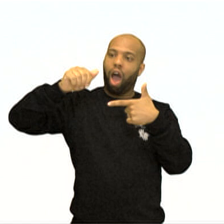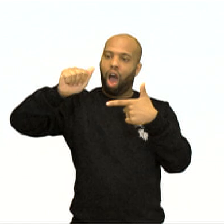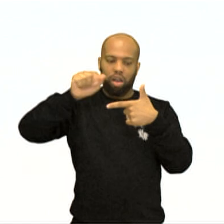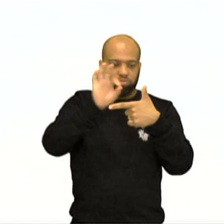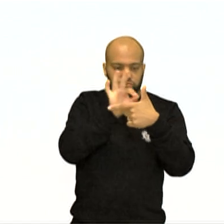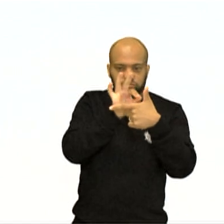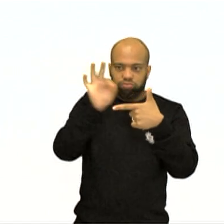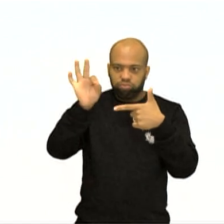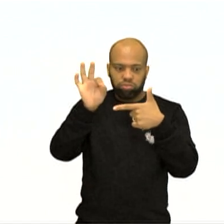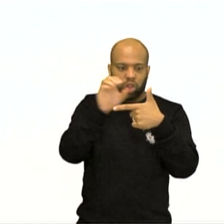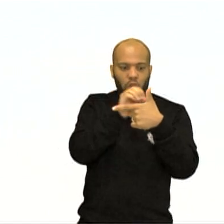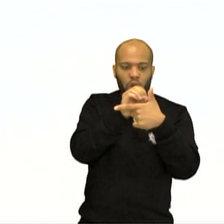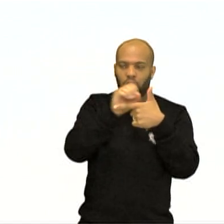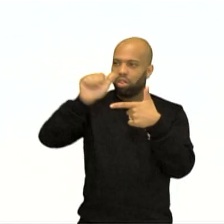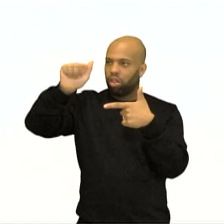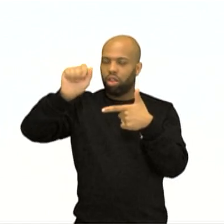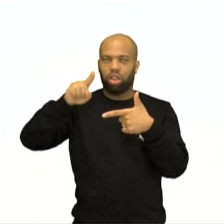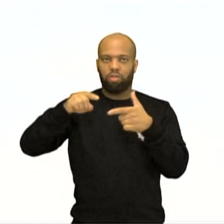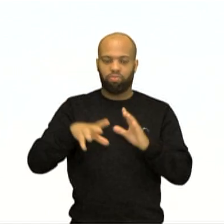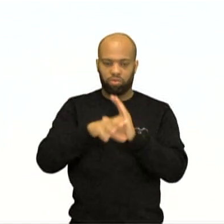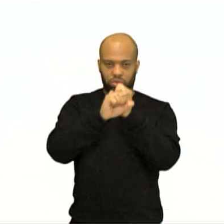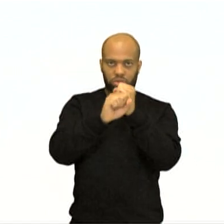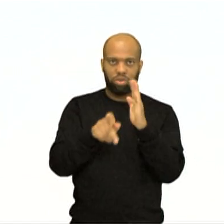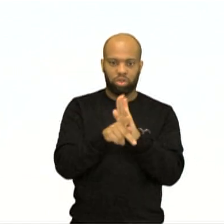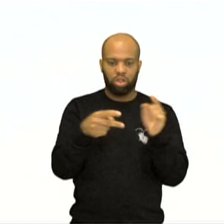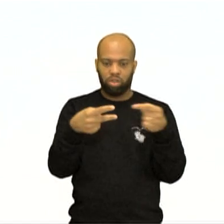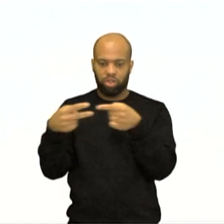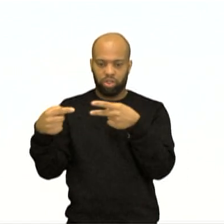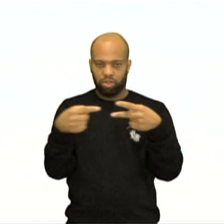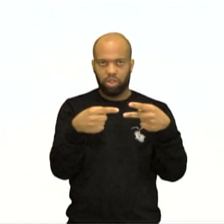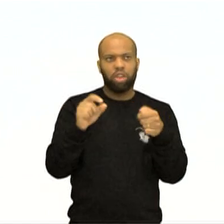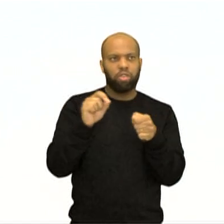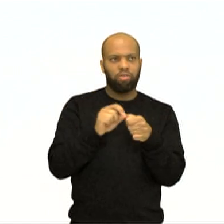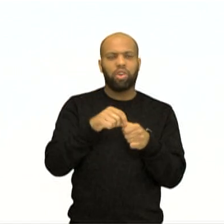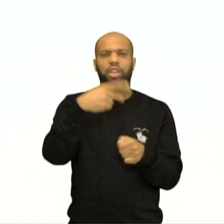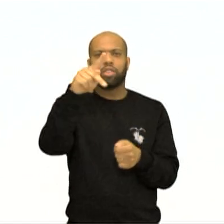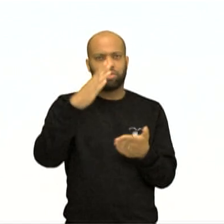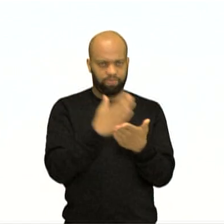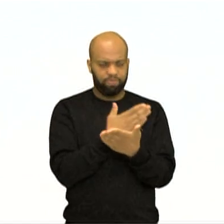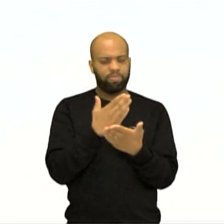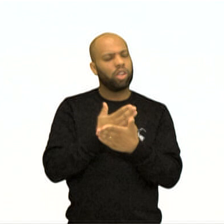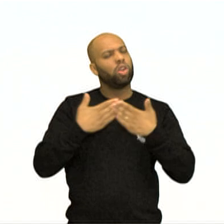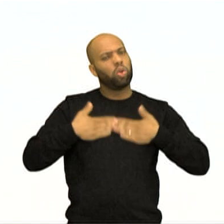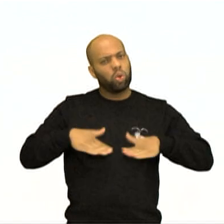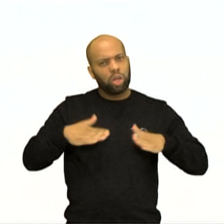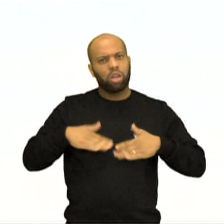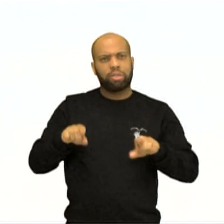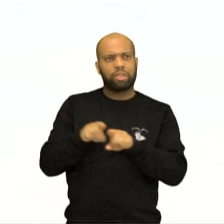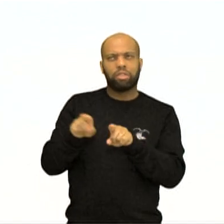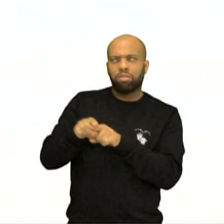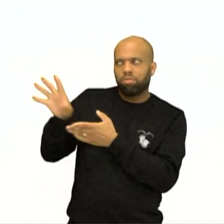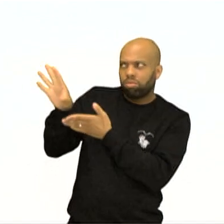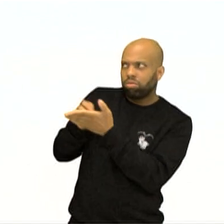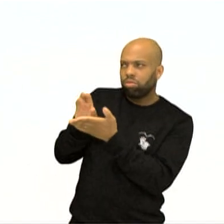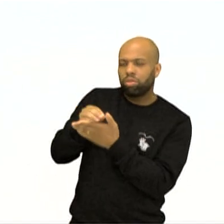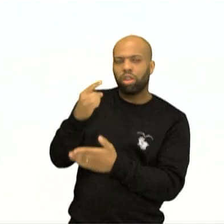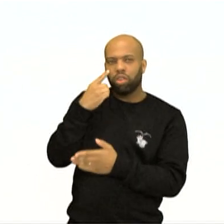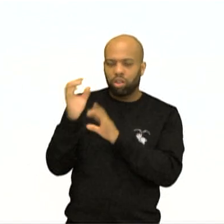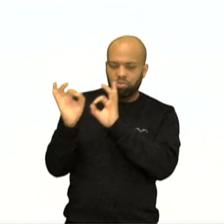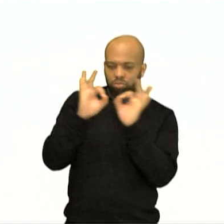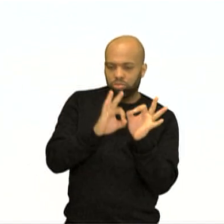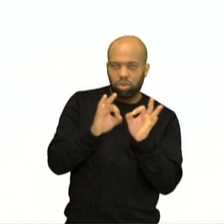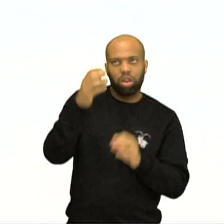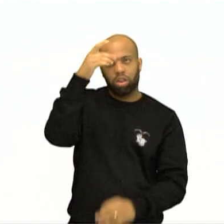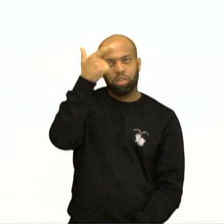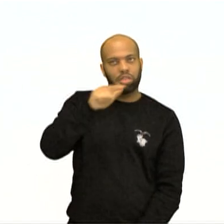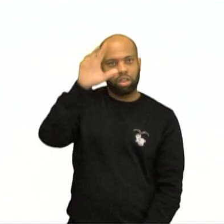soma vetorial que nós vamos ter ali. Beleza? Faça isso no seu caderno, faça com calma, revise de novo ali para você poder aprender